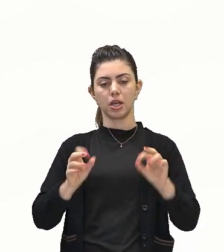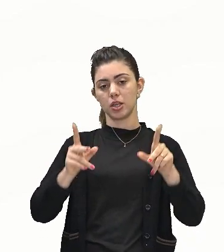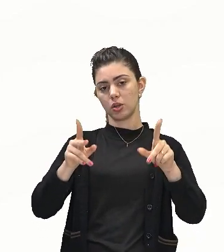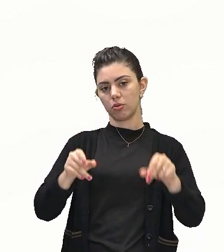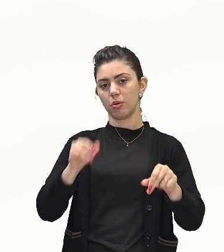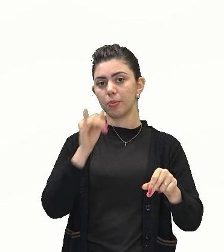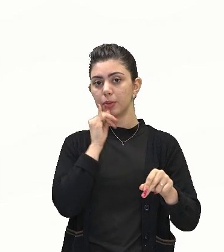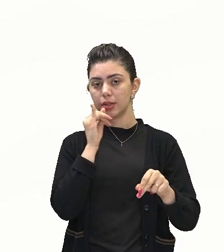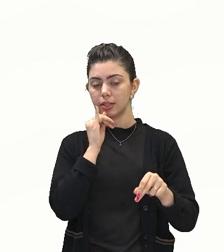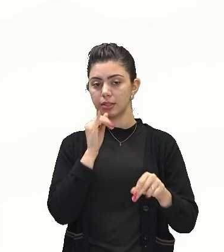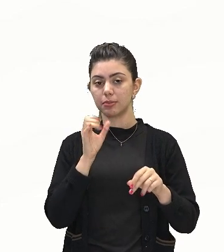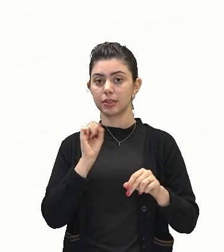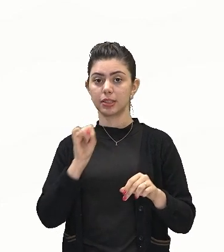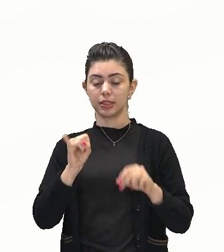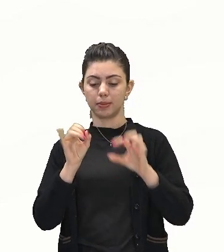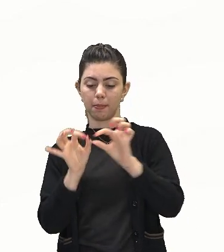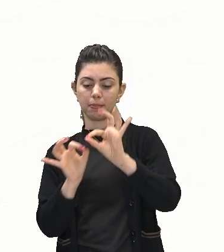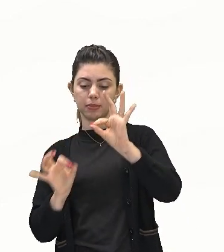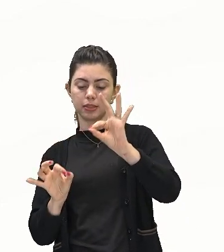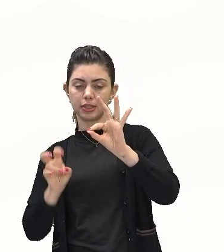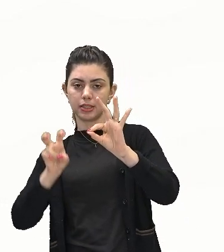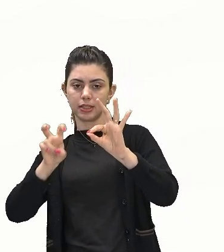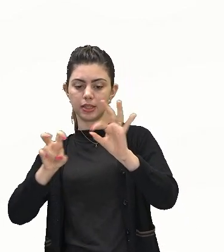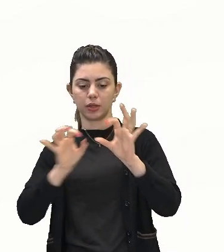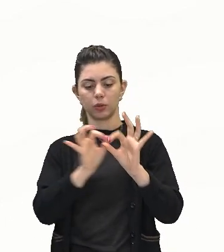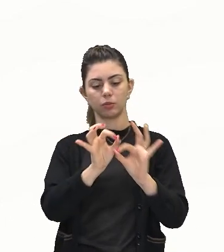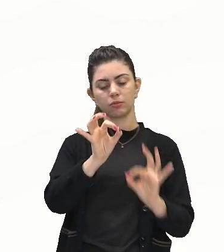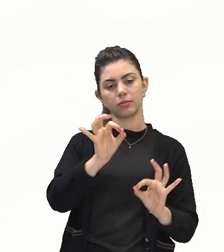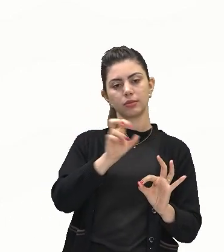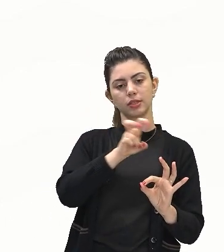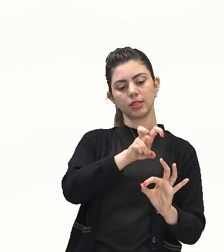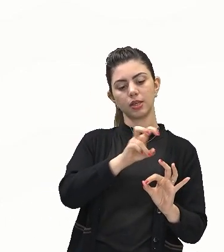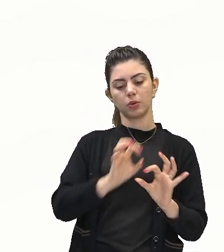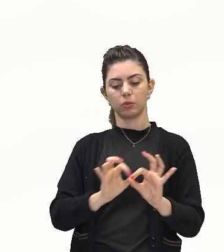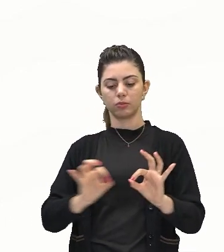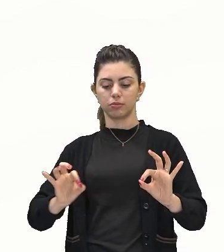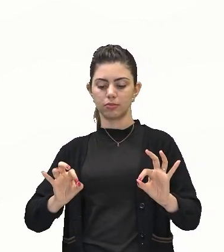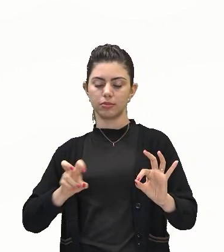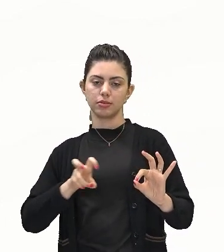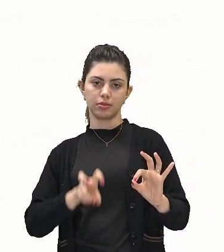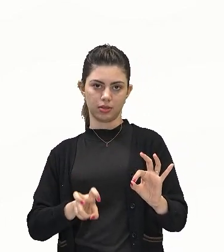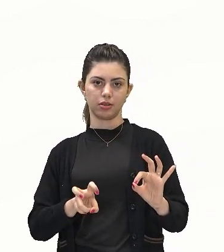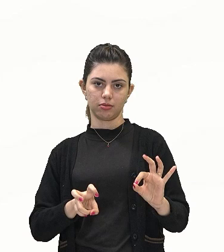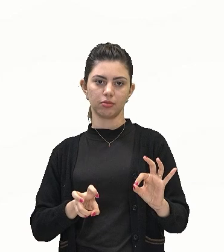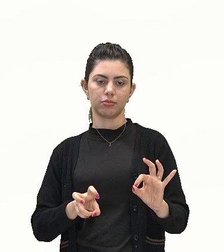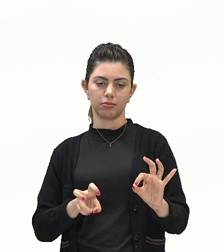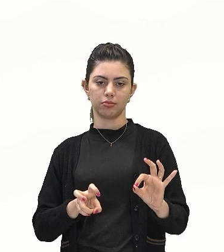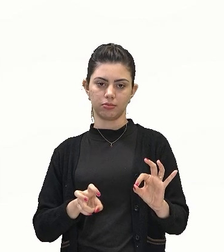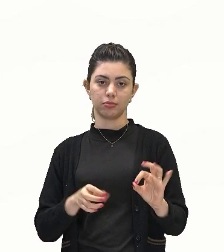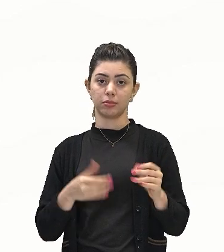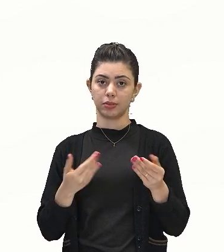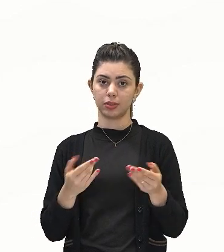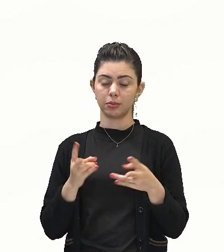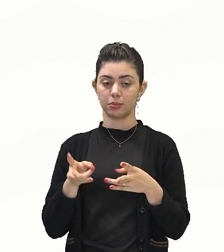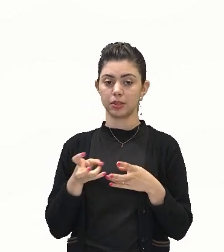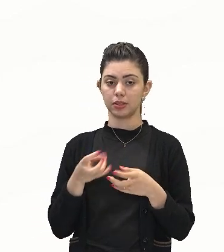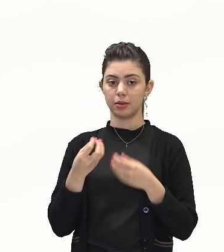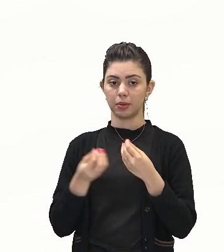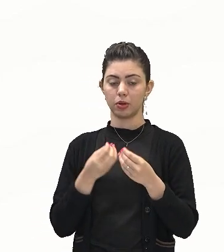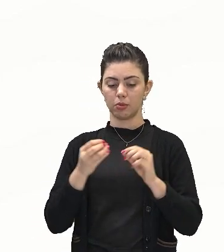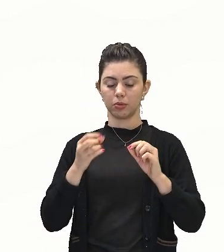aqui mede 5, aqui mede 5 e aqui mede 5. E os ângulos do